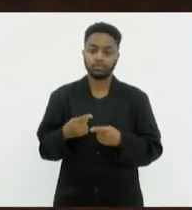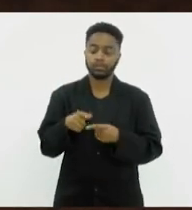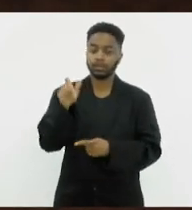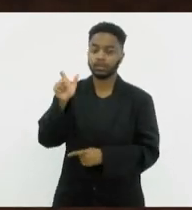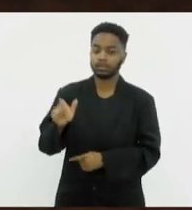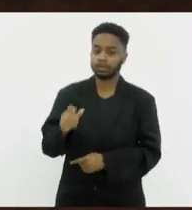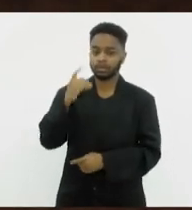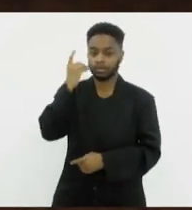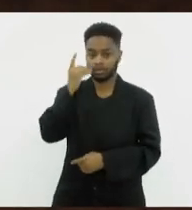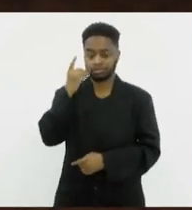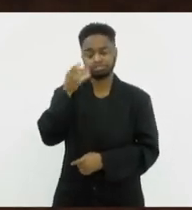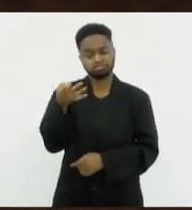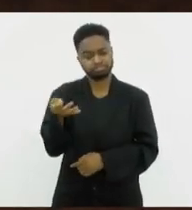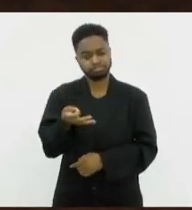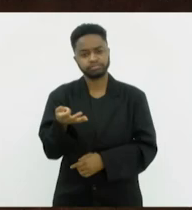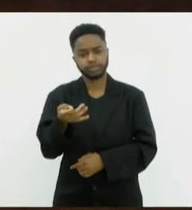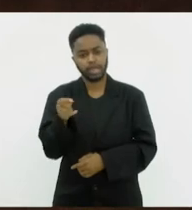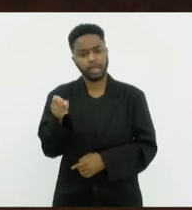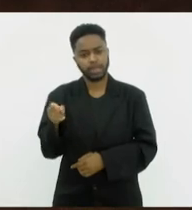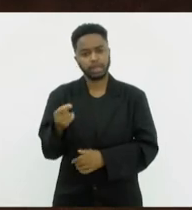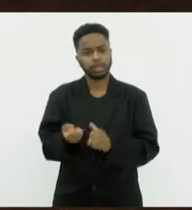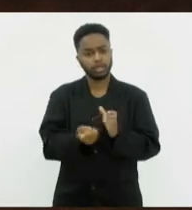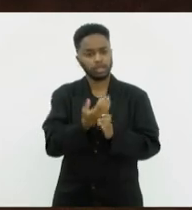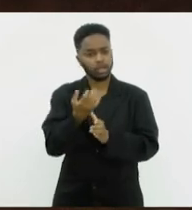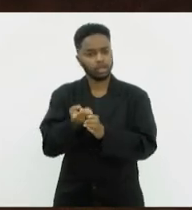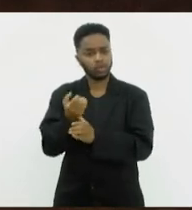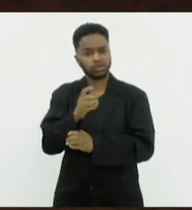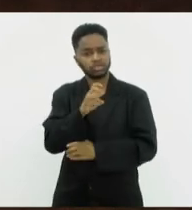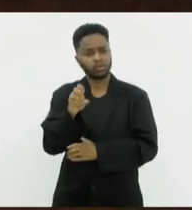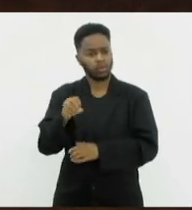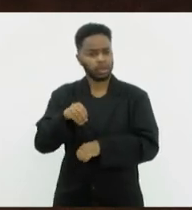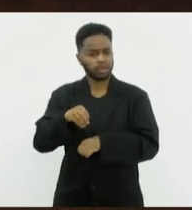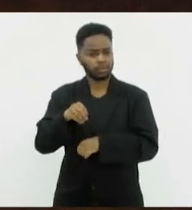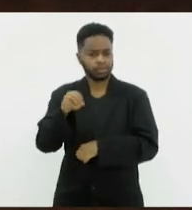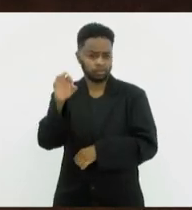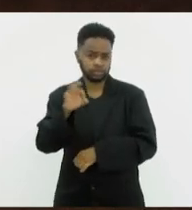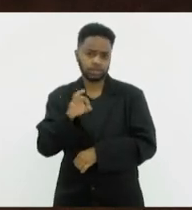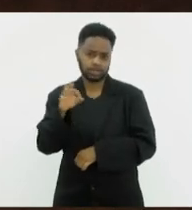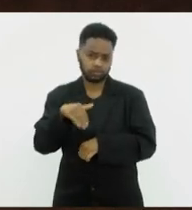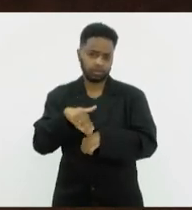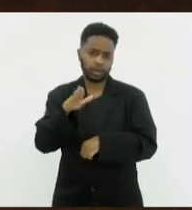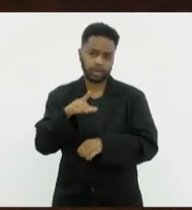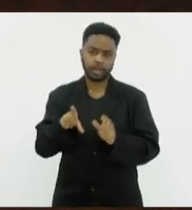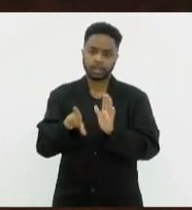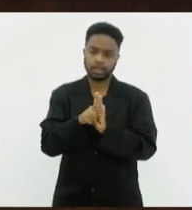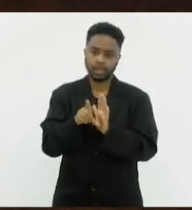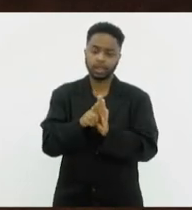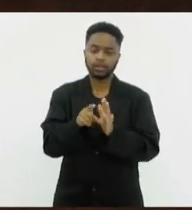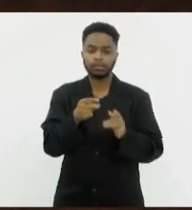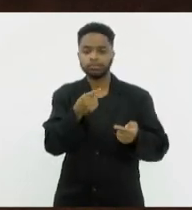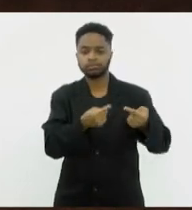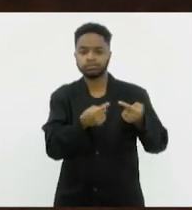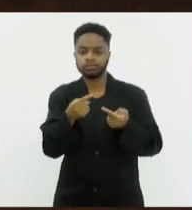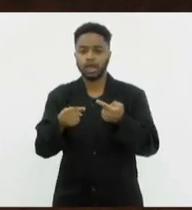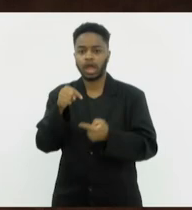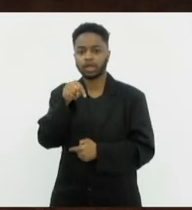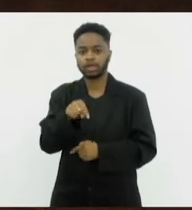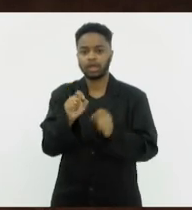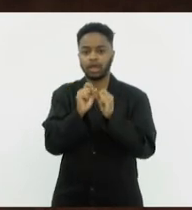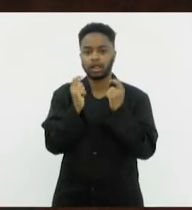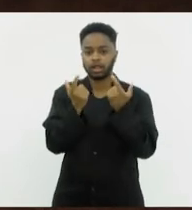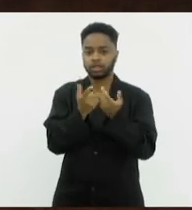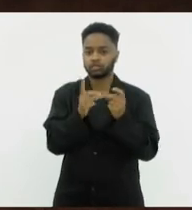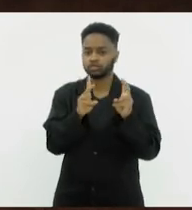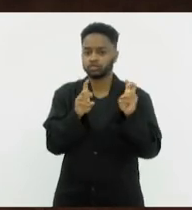Nunes, por certo, é autor de mais de 50% das leis que tramitaram nessa casa que tratam